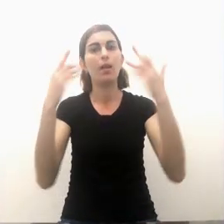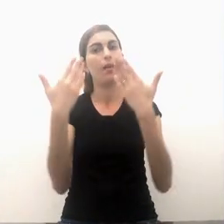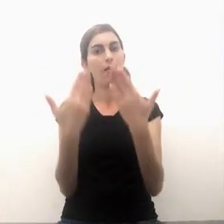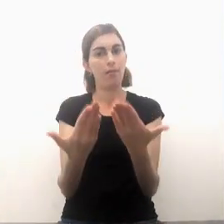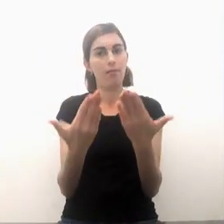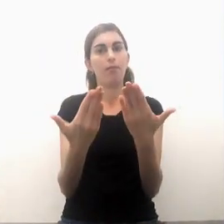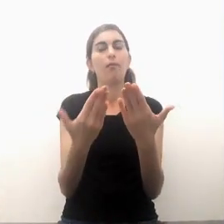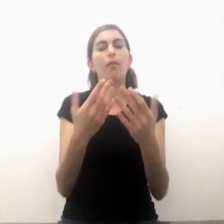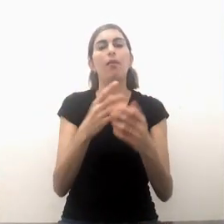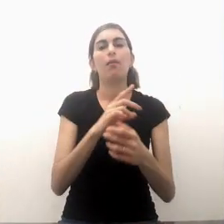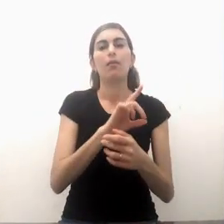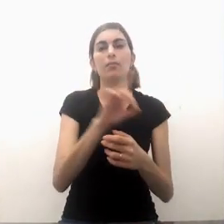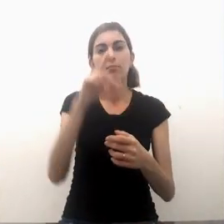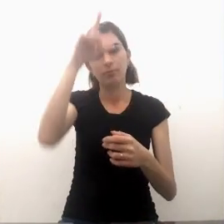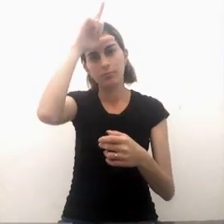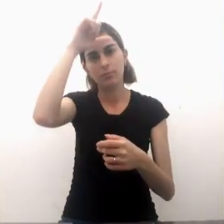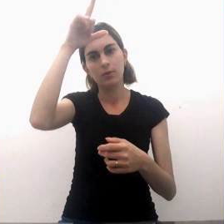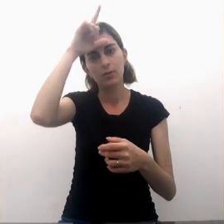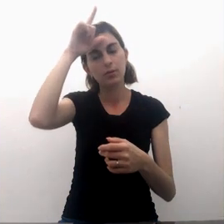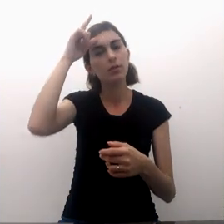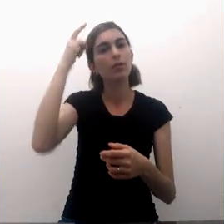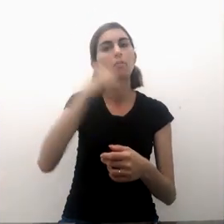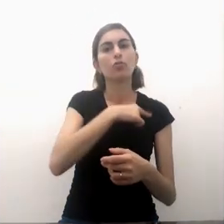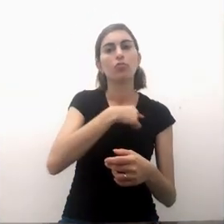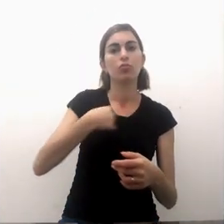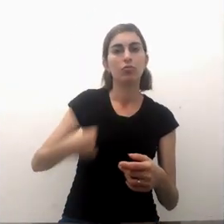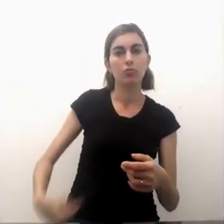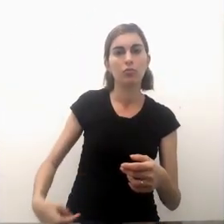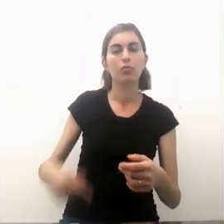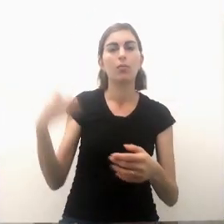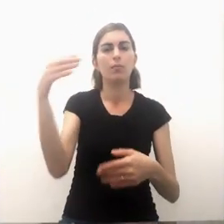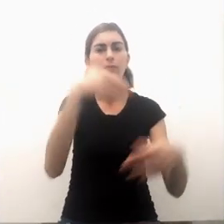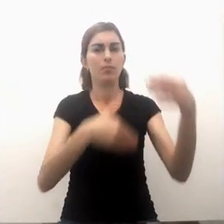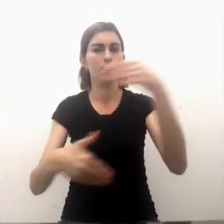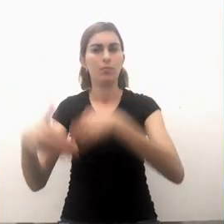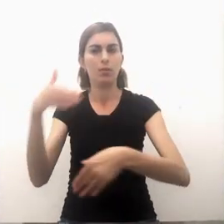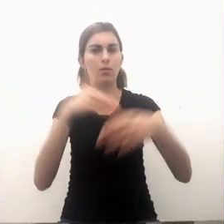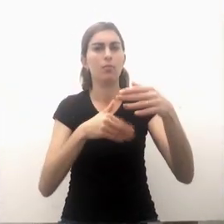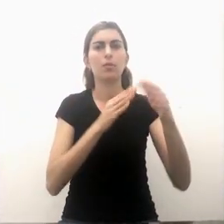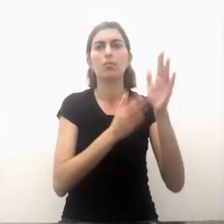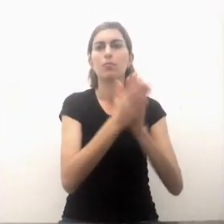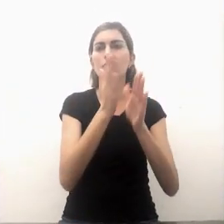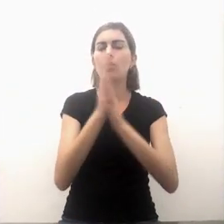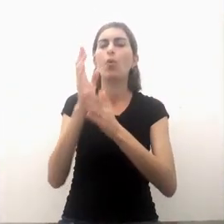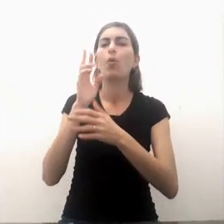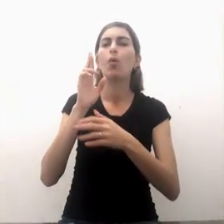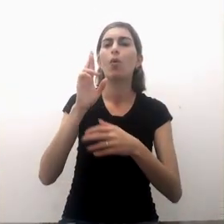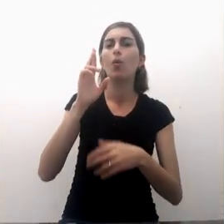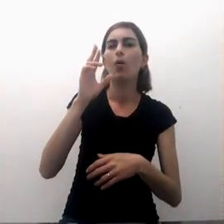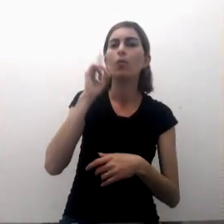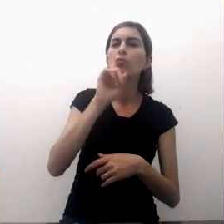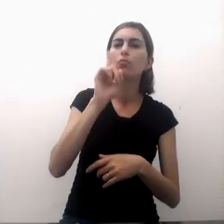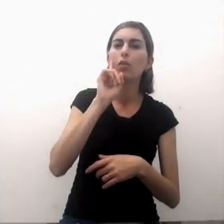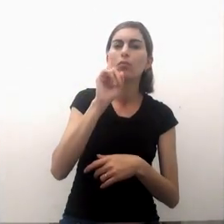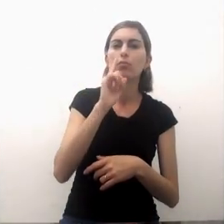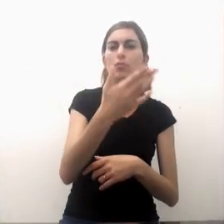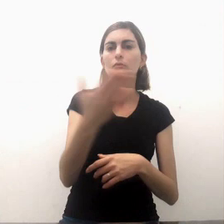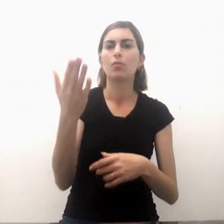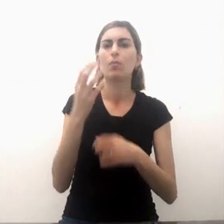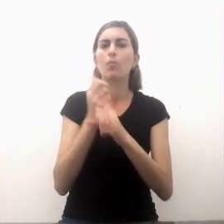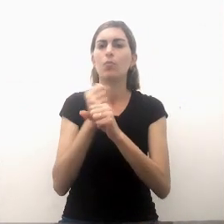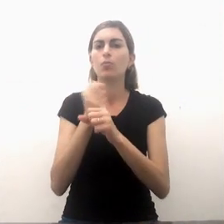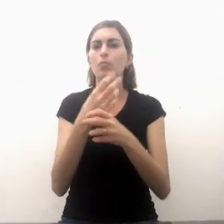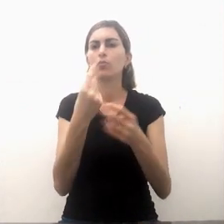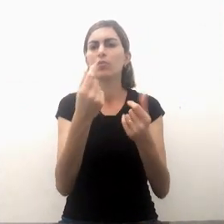imagem do grande líder chinês, né? E participando de um rodeio nos Estados Unidos. Então, por muitos